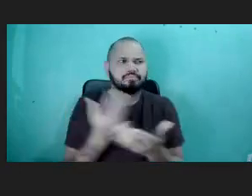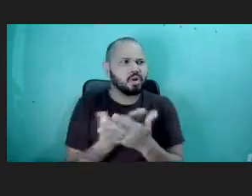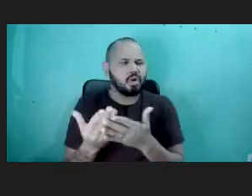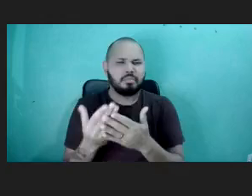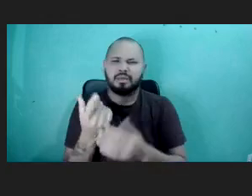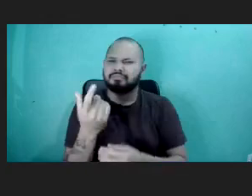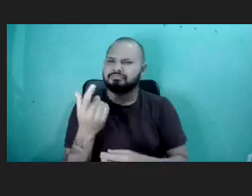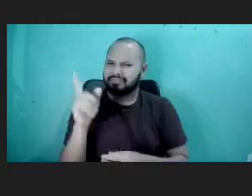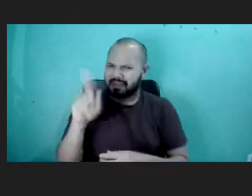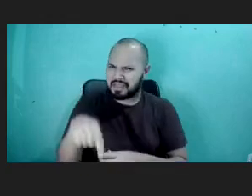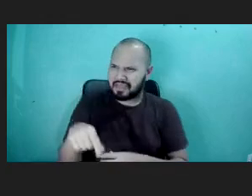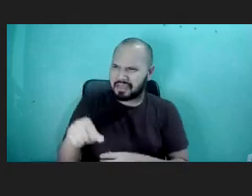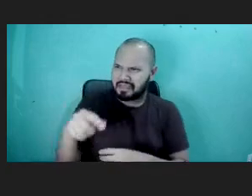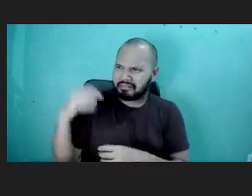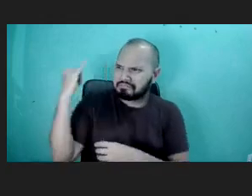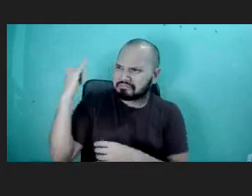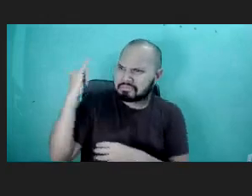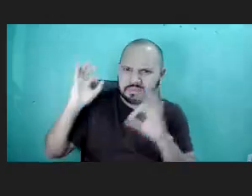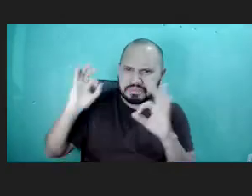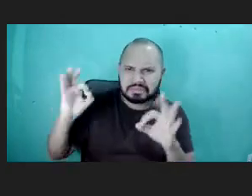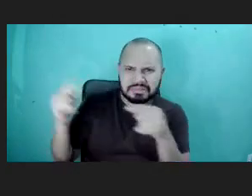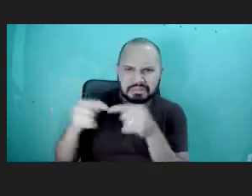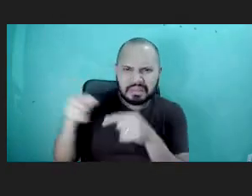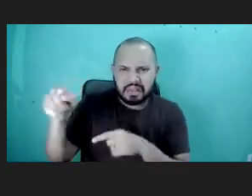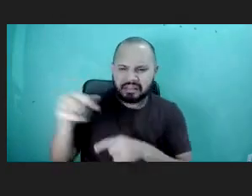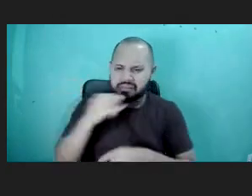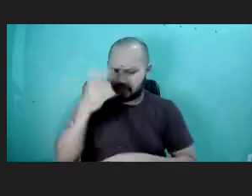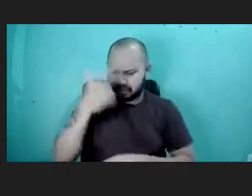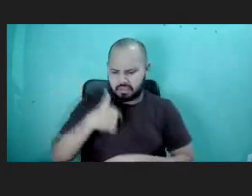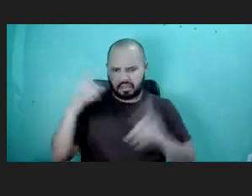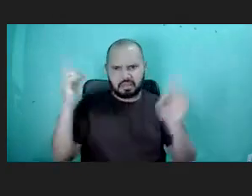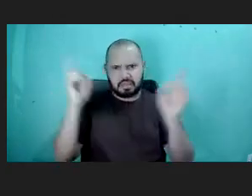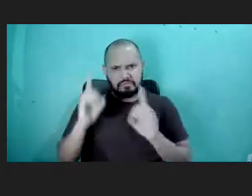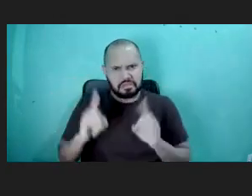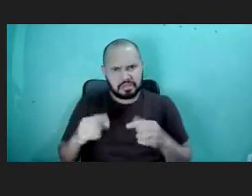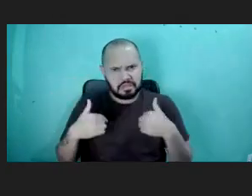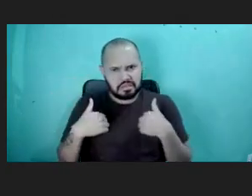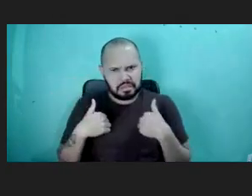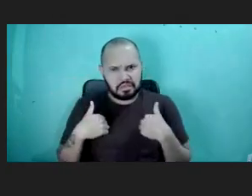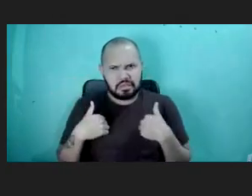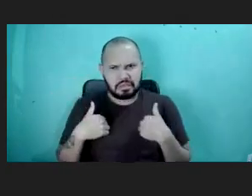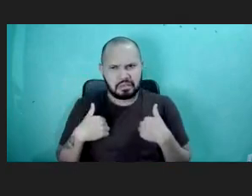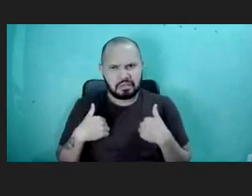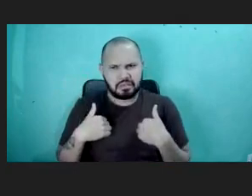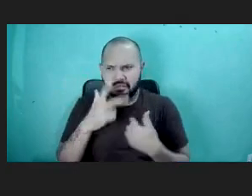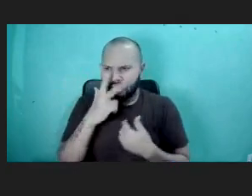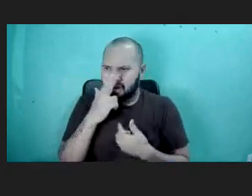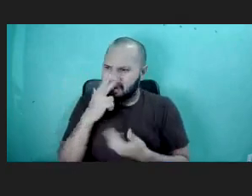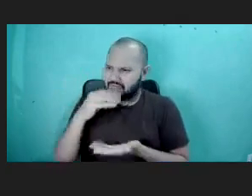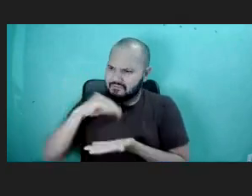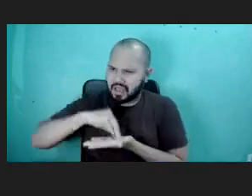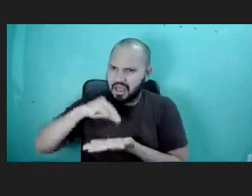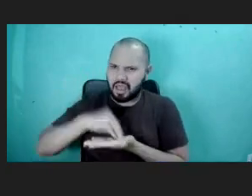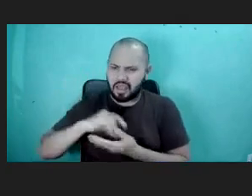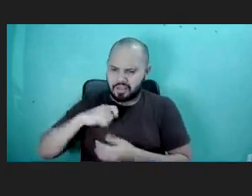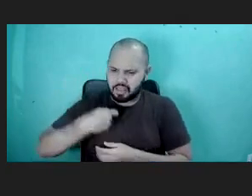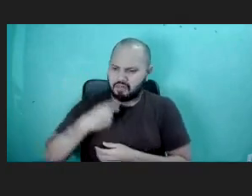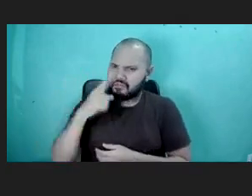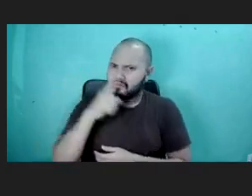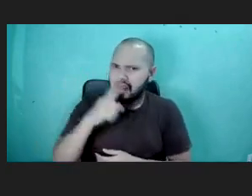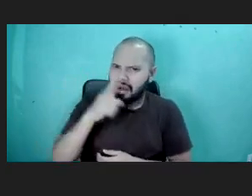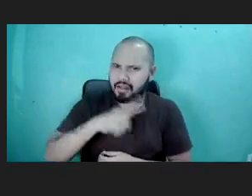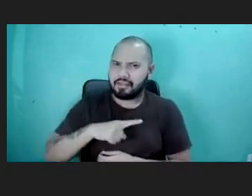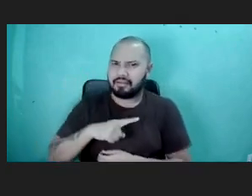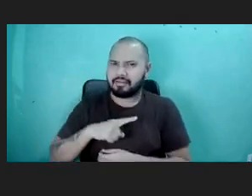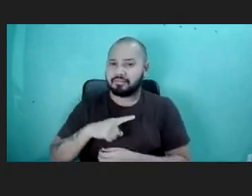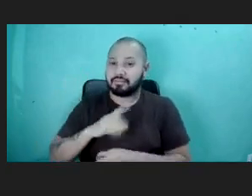é pertinente? Será que eu, enquanto uma pessoa com deficiência, será que eu estou faltando aqui? Será que é uma falha? Quer dizer, à medida que esses grupos eles